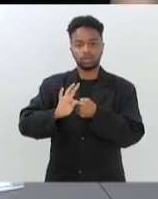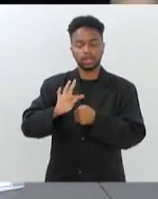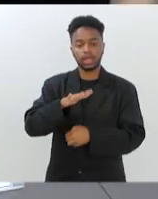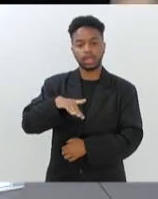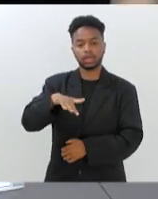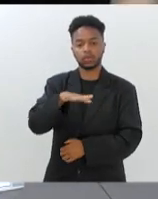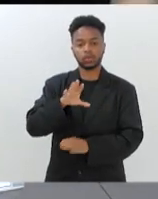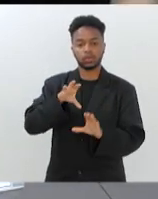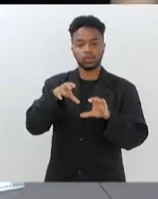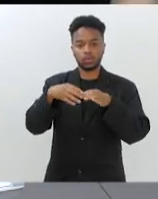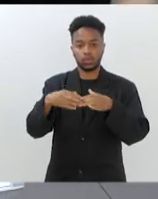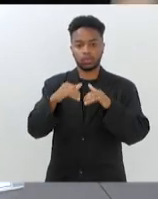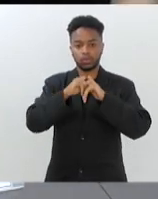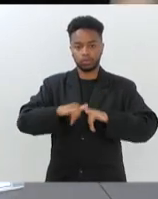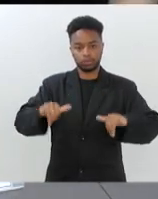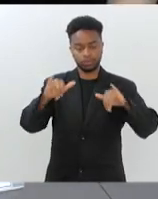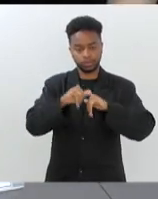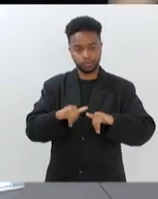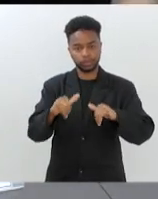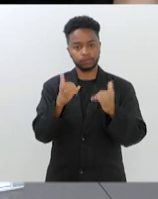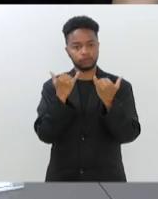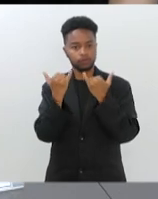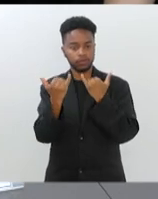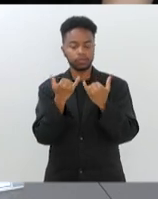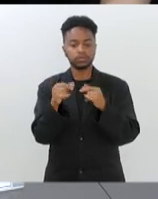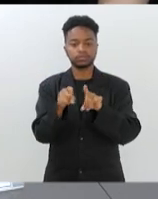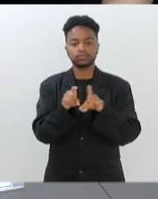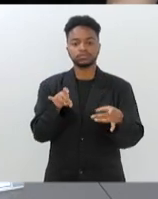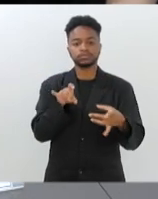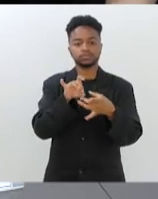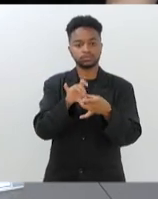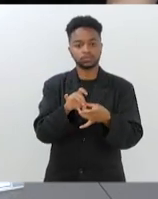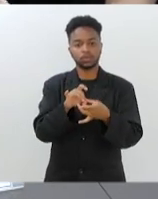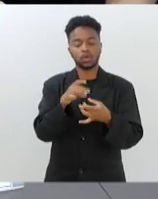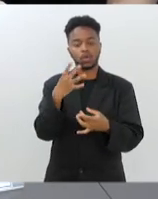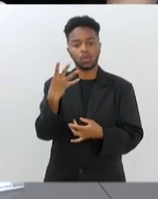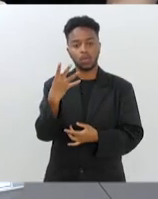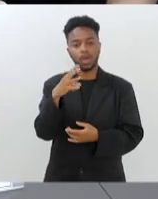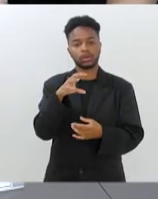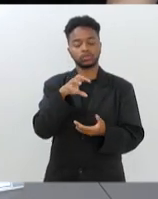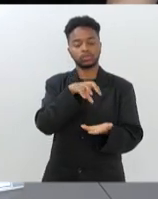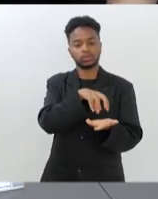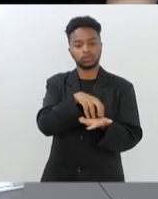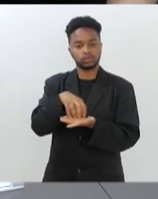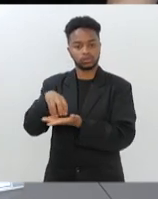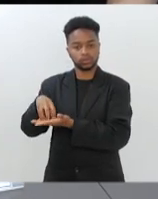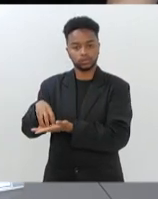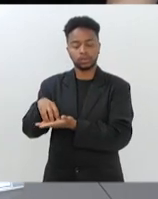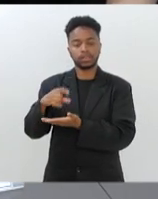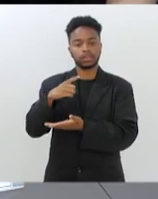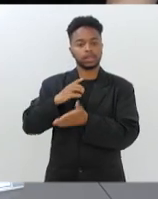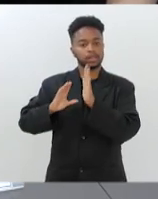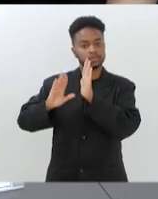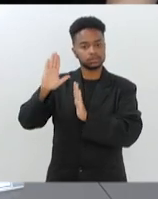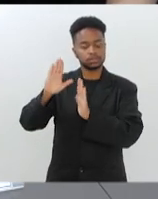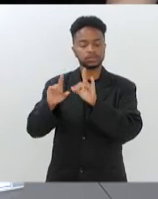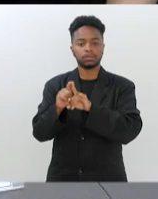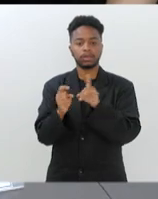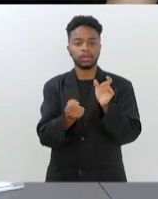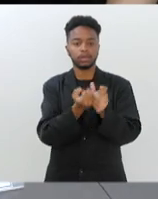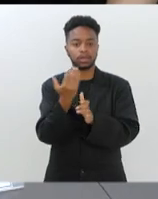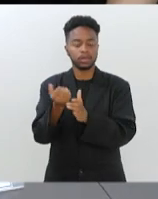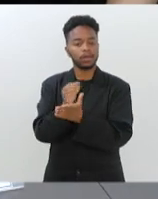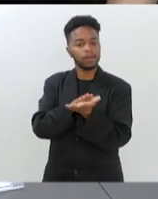do núcleo de Publicidade que lida diretamente com as quatro agências que são licitadas e que desenvolvem todas as campanhas